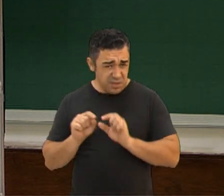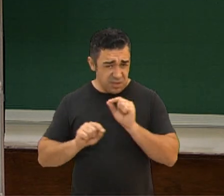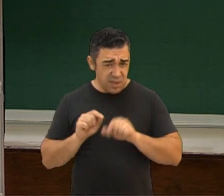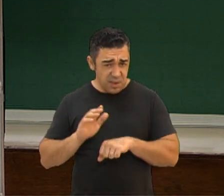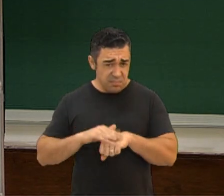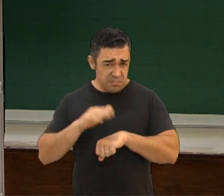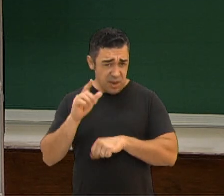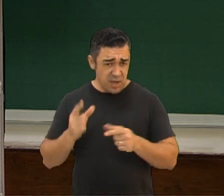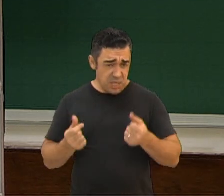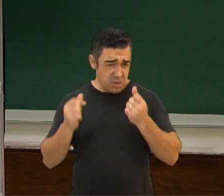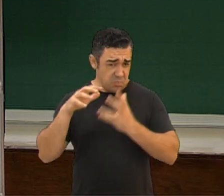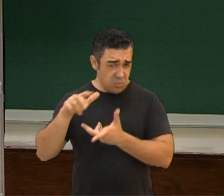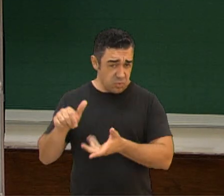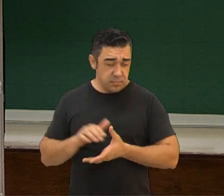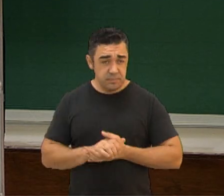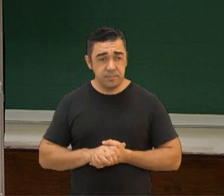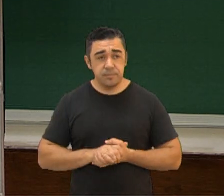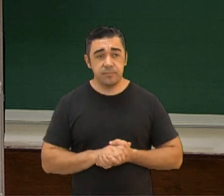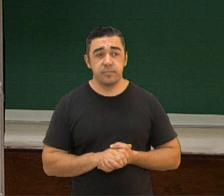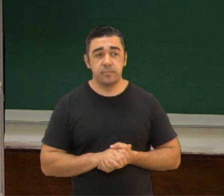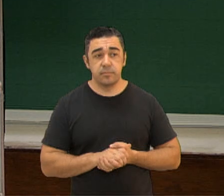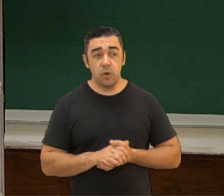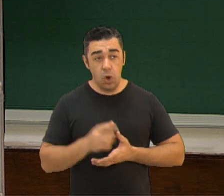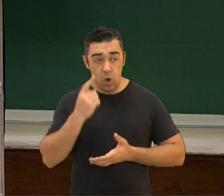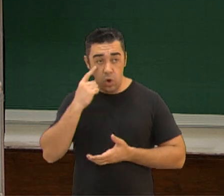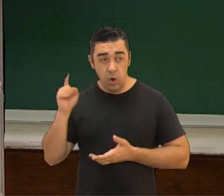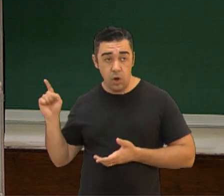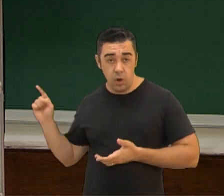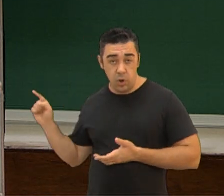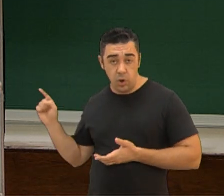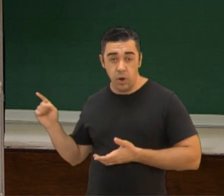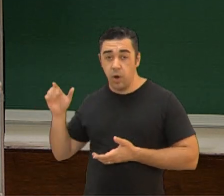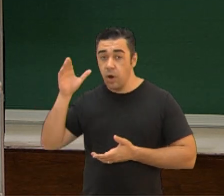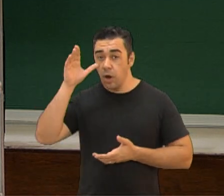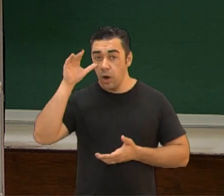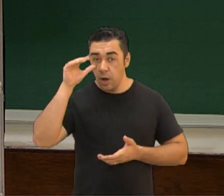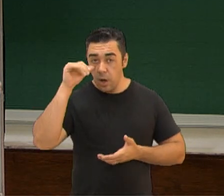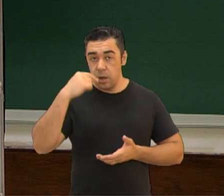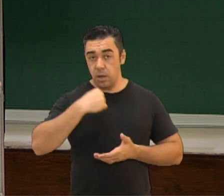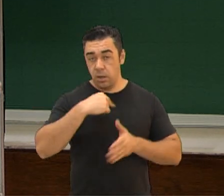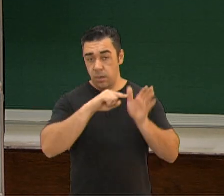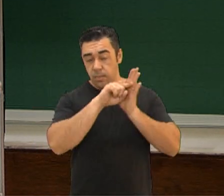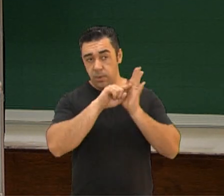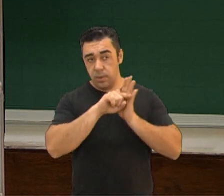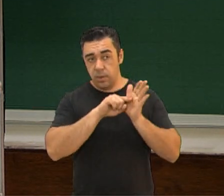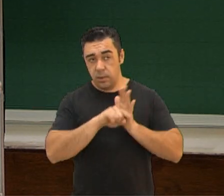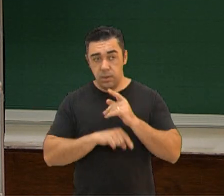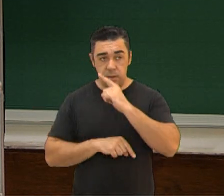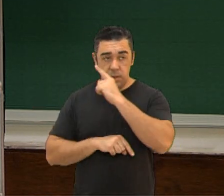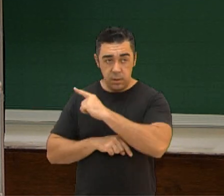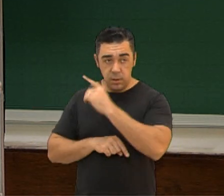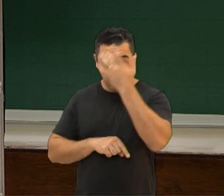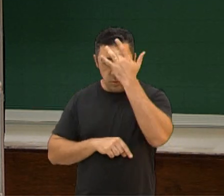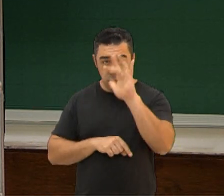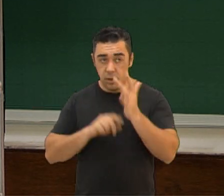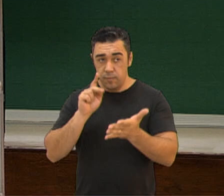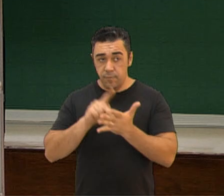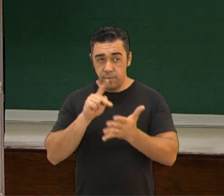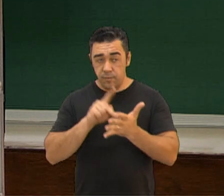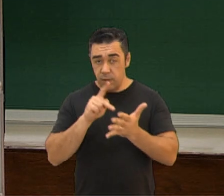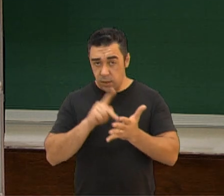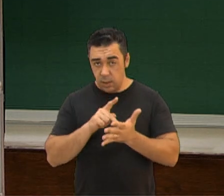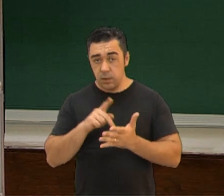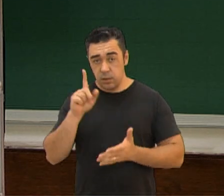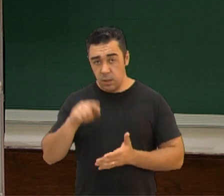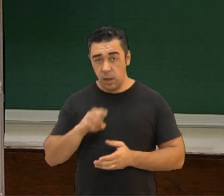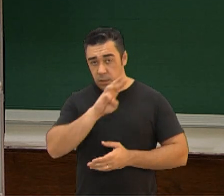seria a pessoa mais rica do mundo? Vejam lá. A minha última pesquisa apontou para isso. Não sei se a pesquisa está correta, tá, pessoal? Se o